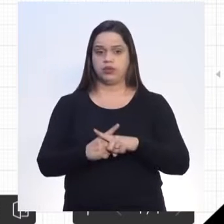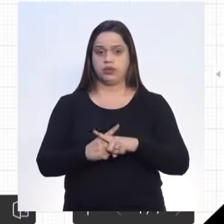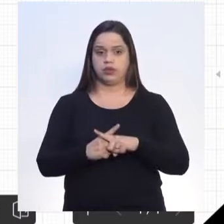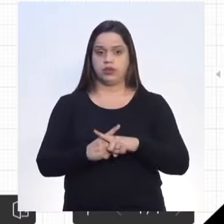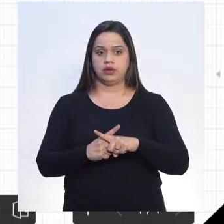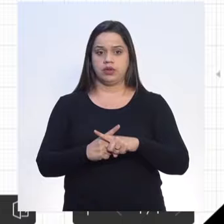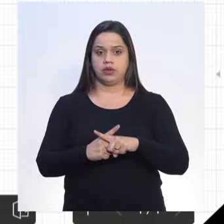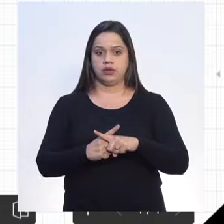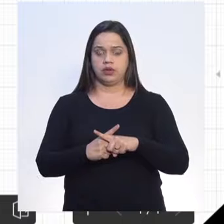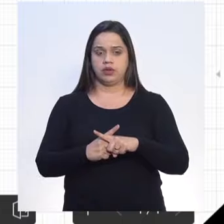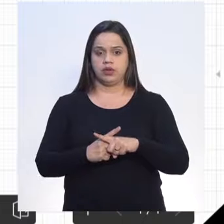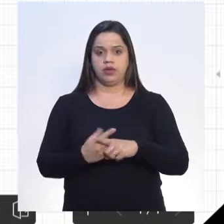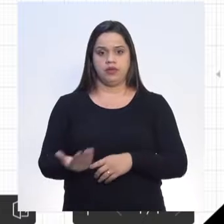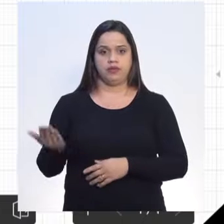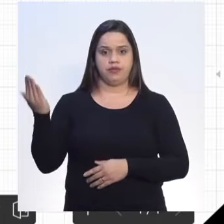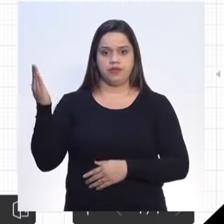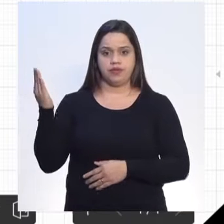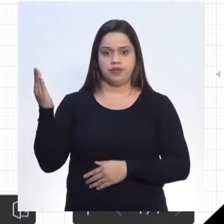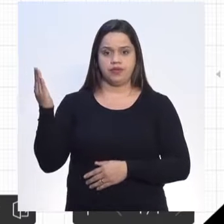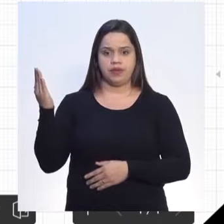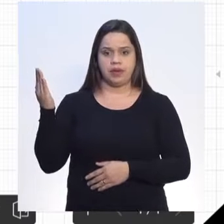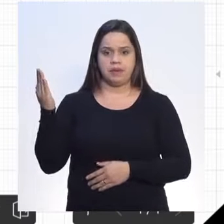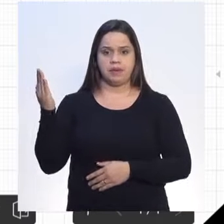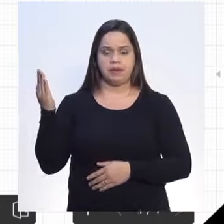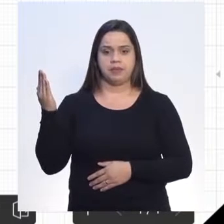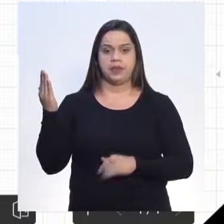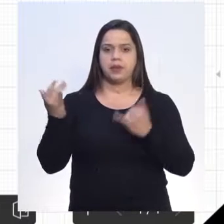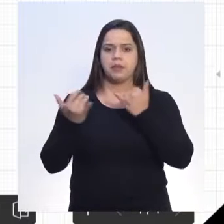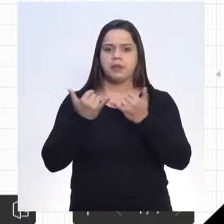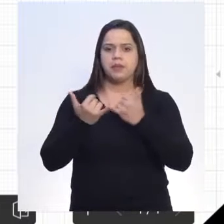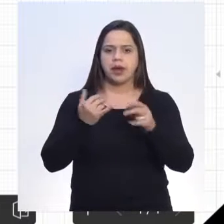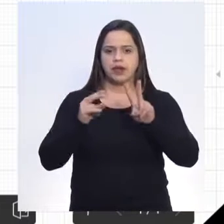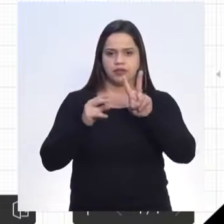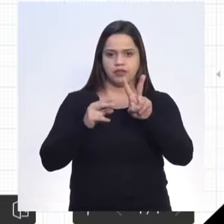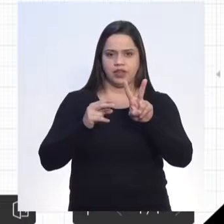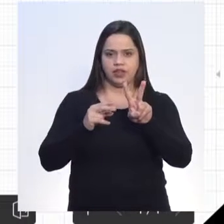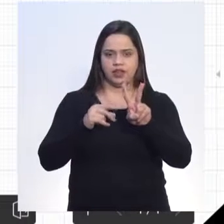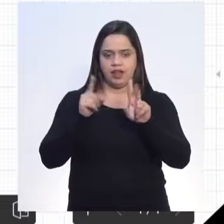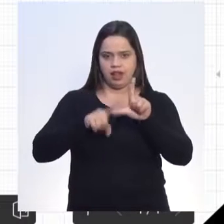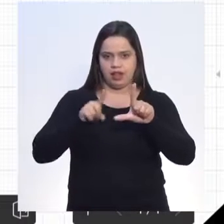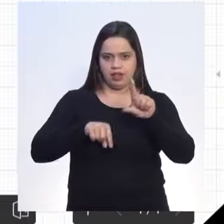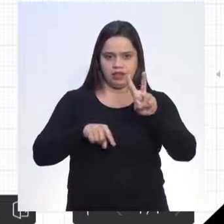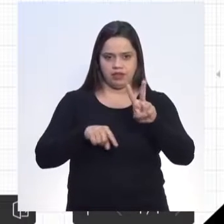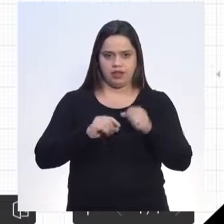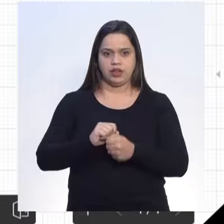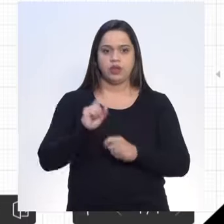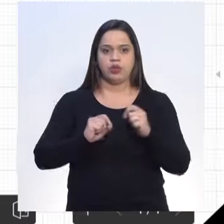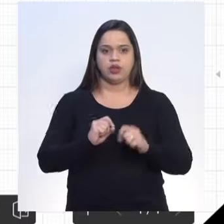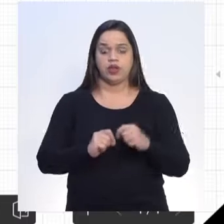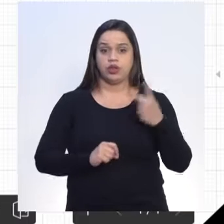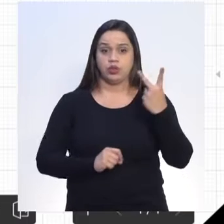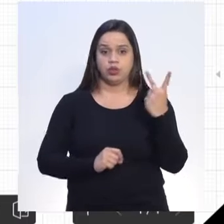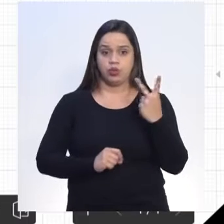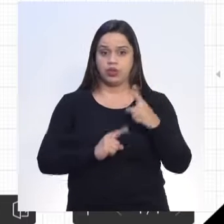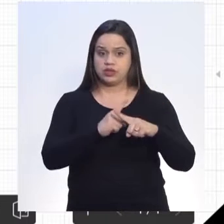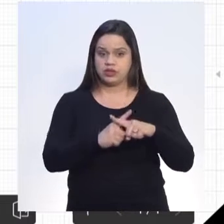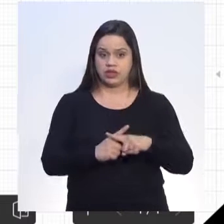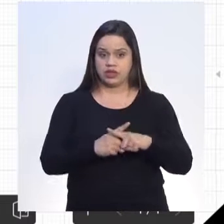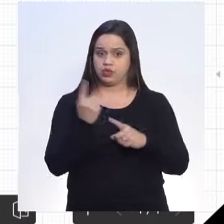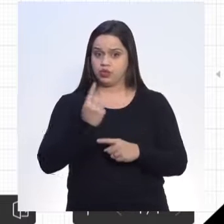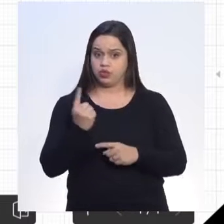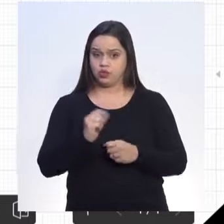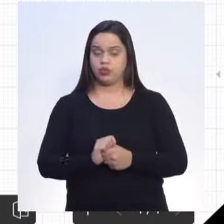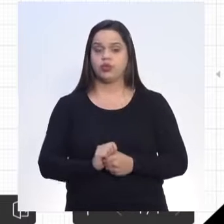assim, ó, Osmar. Que legal. Um V, né? Então, eu faço 2 vezes 1 aqui, ó. E eu